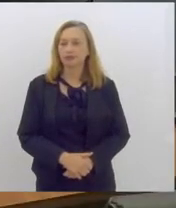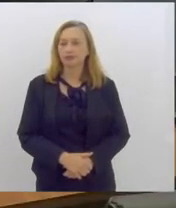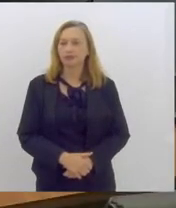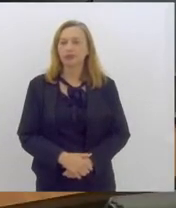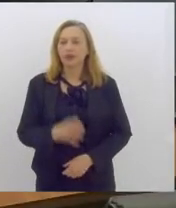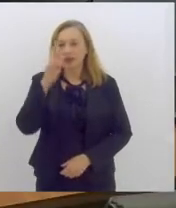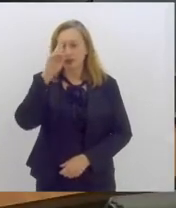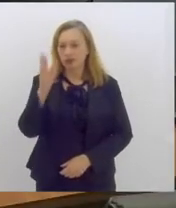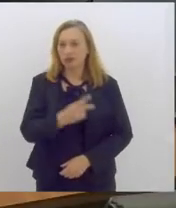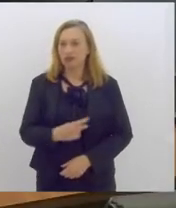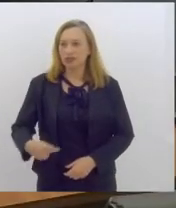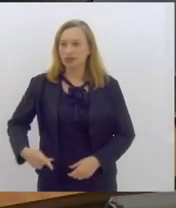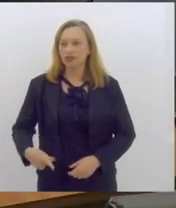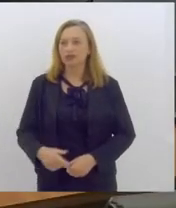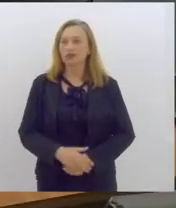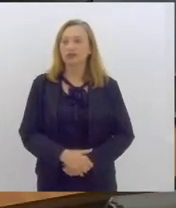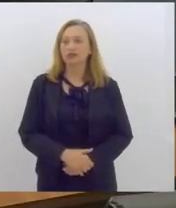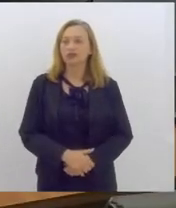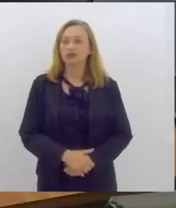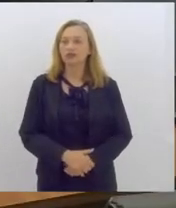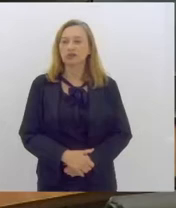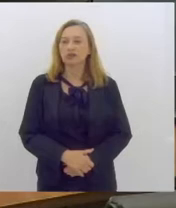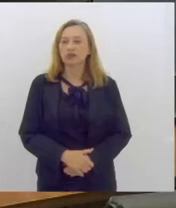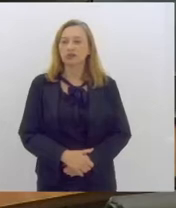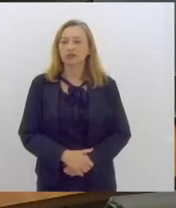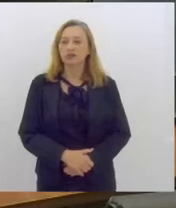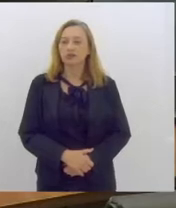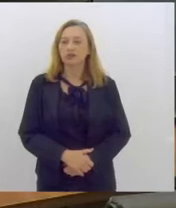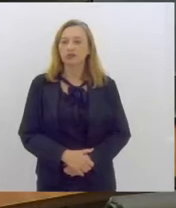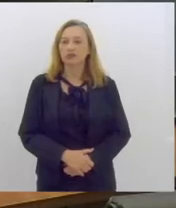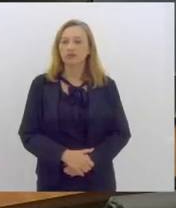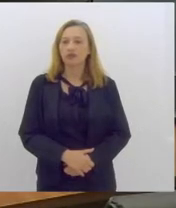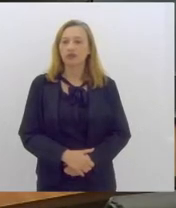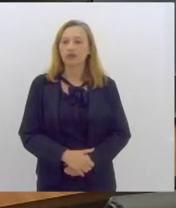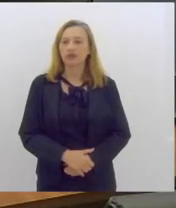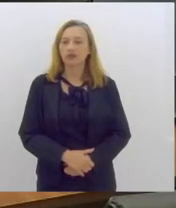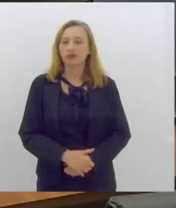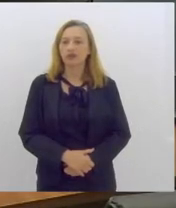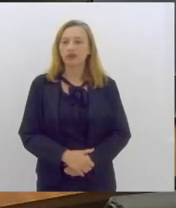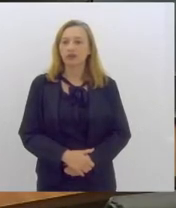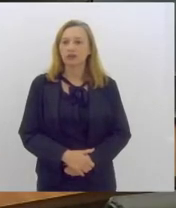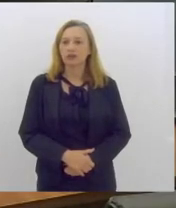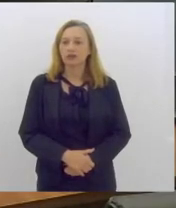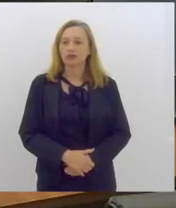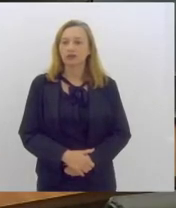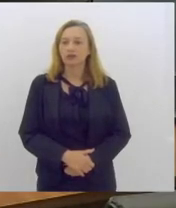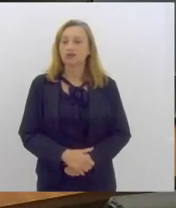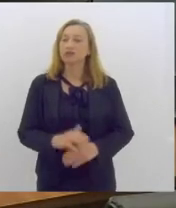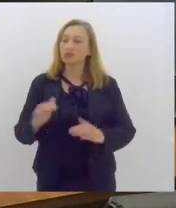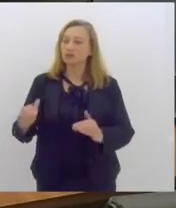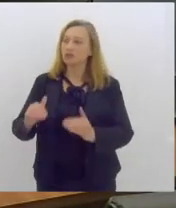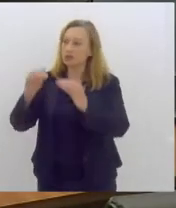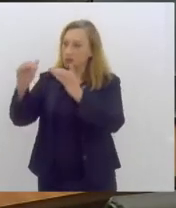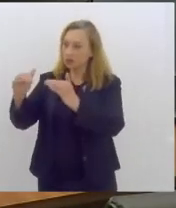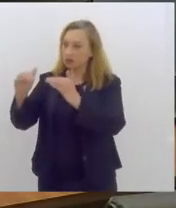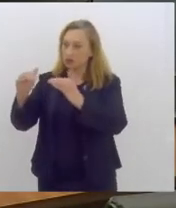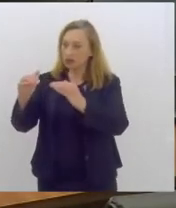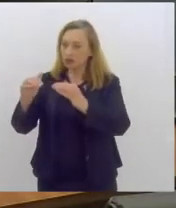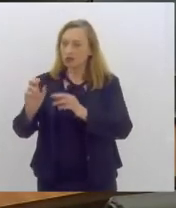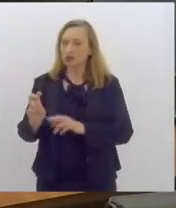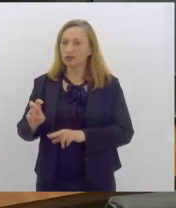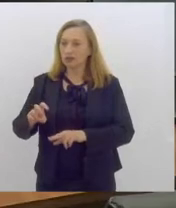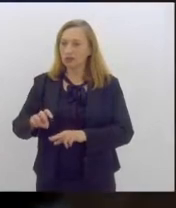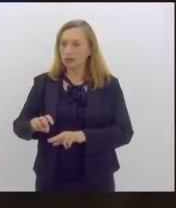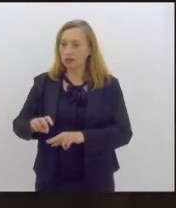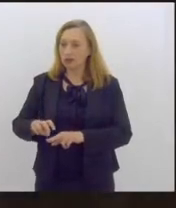eu sou presidente e o parecer se não tivesse vossa excelência presidindo